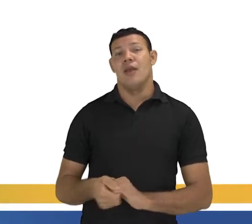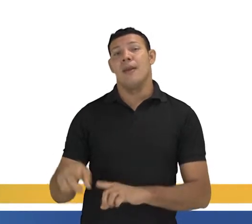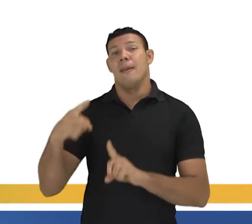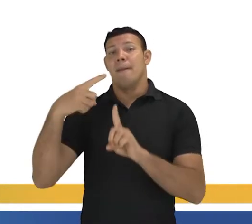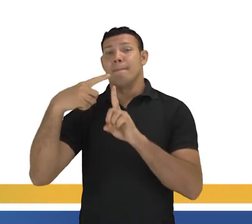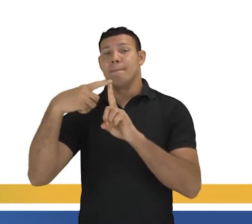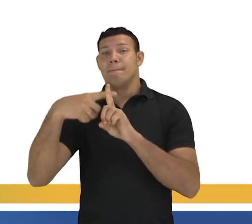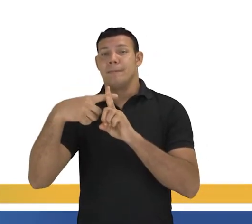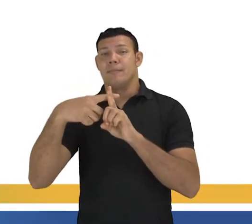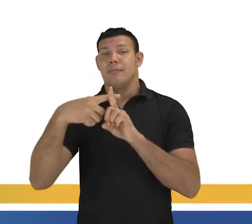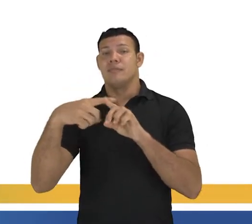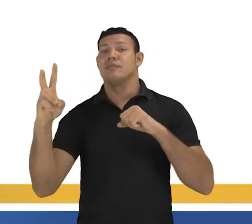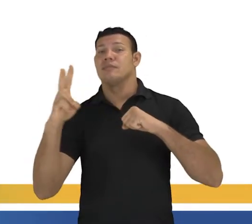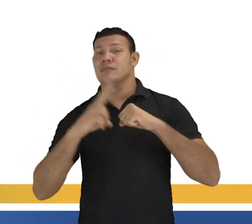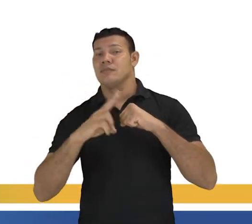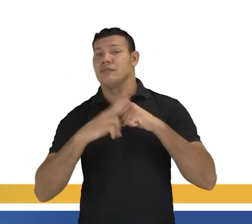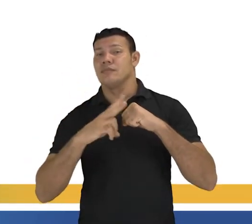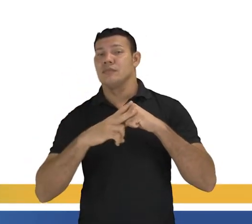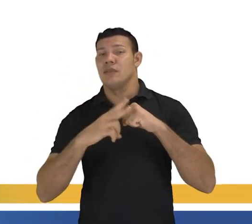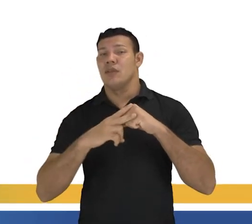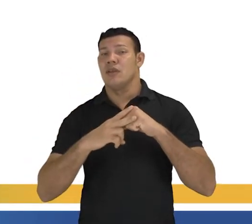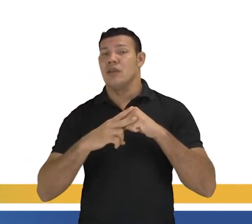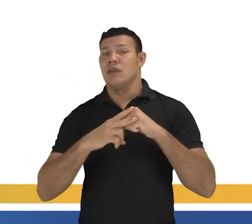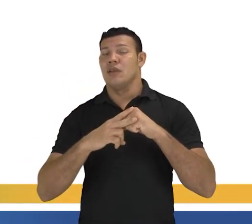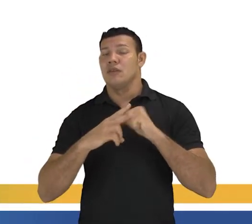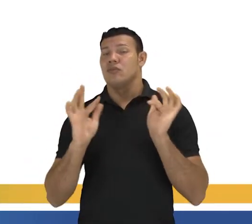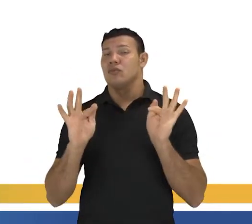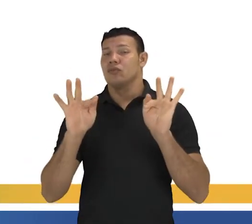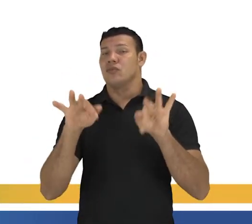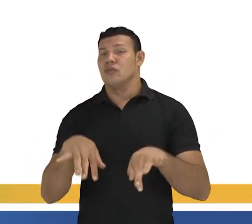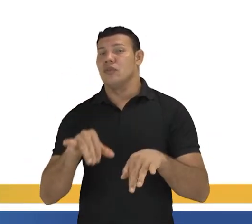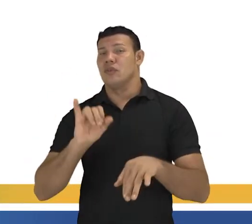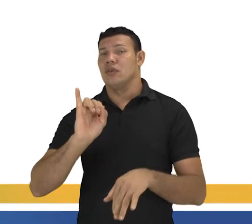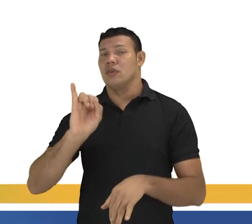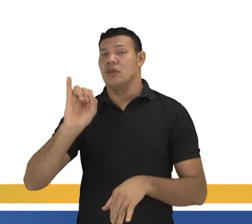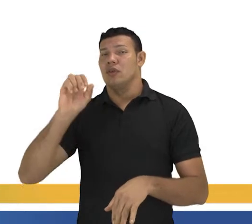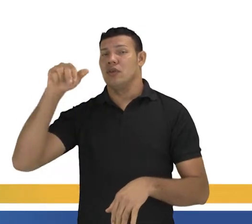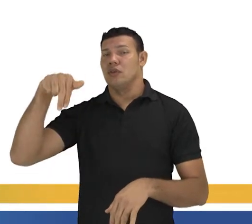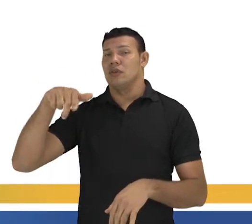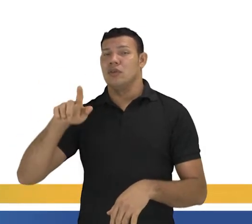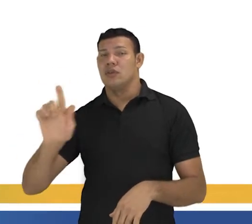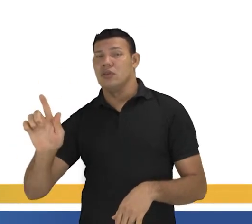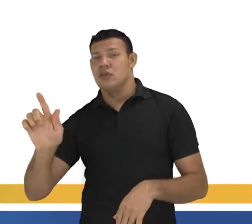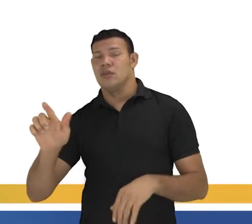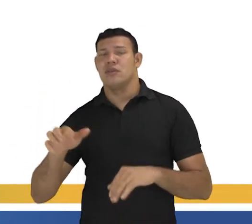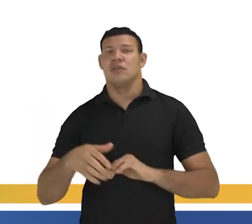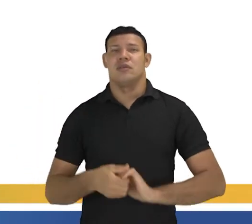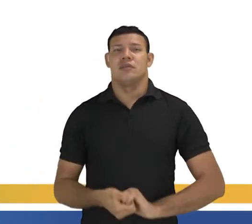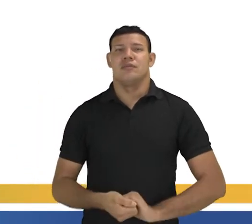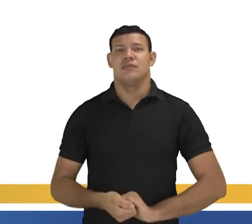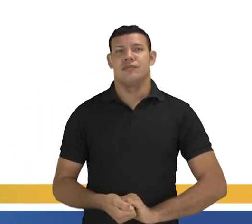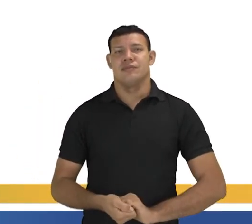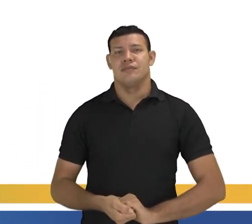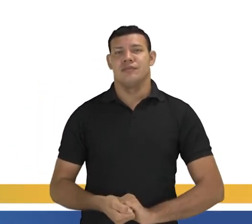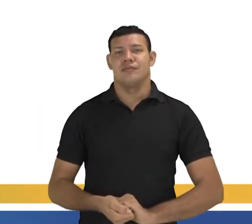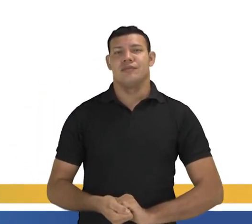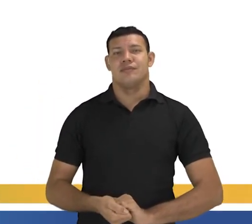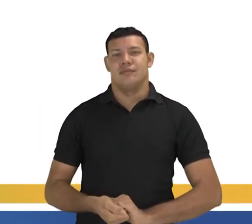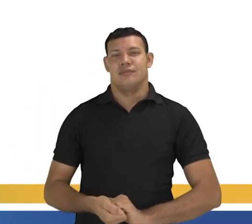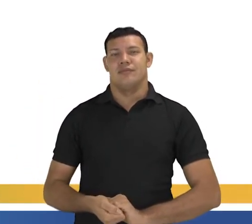preguiçoso. Been. E nós temos também o present participle, ou a gente pode também chamar de present